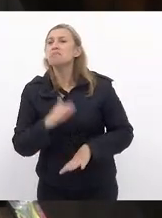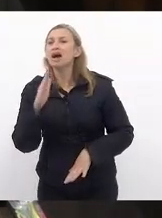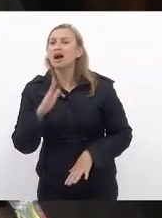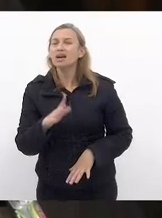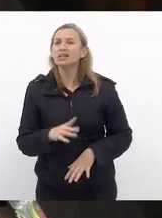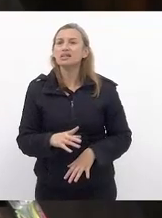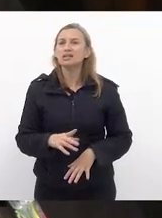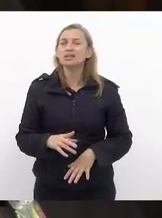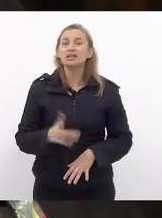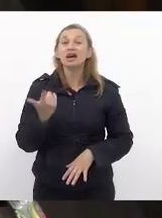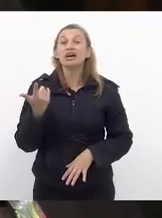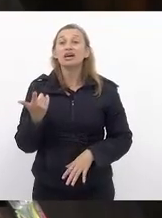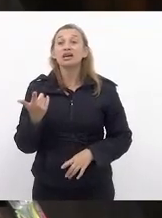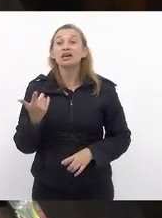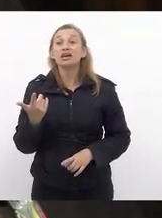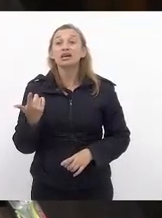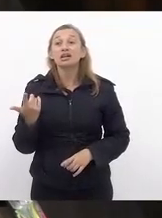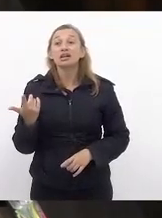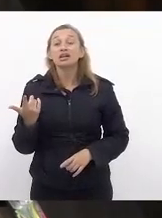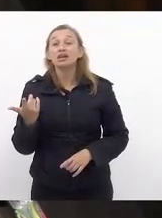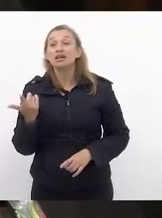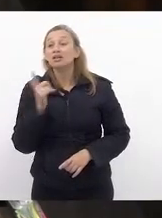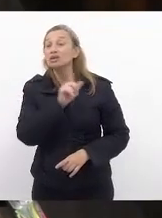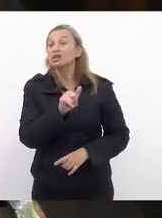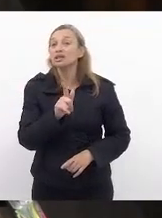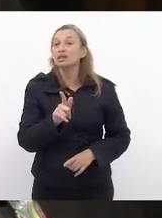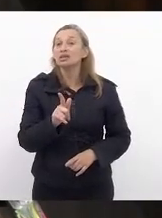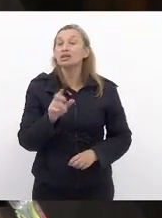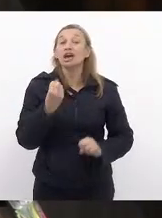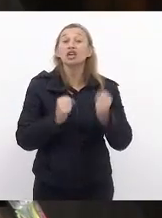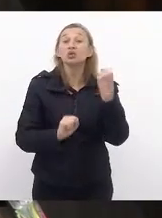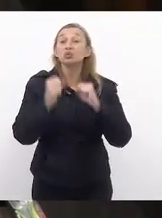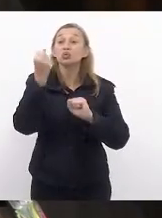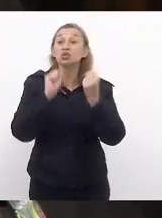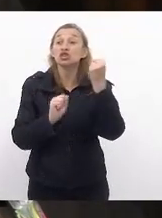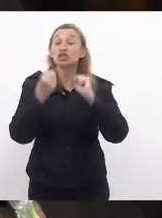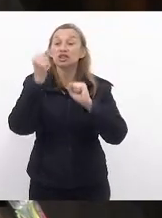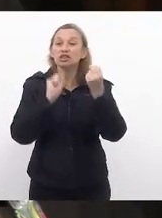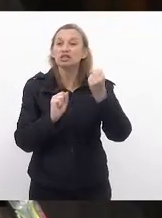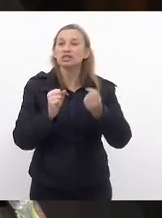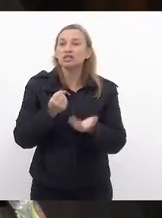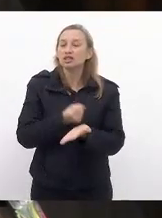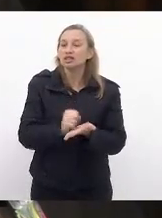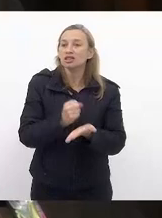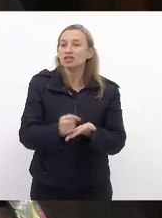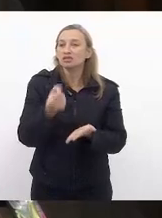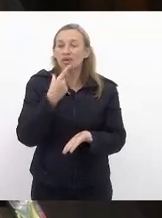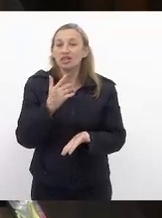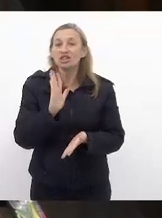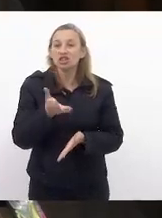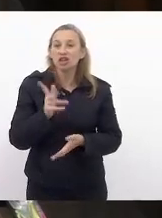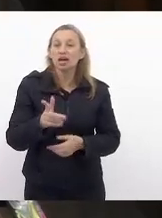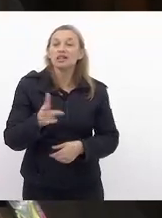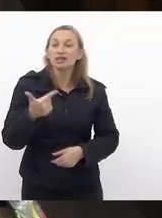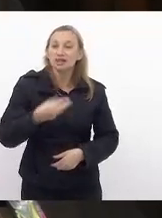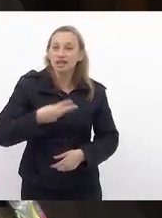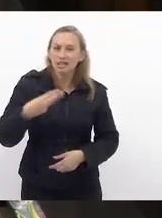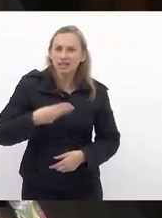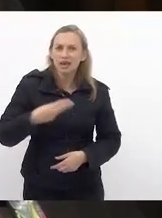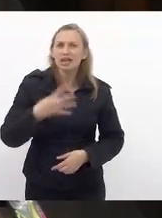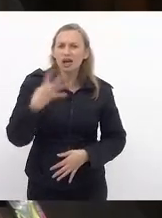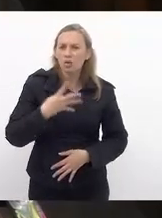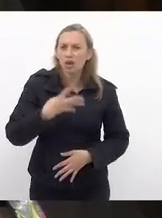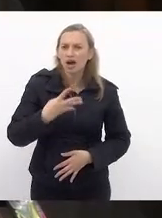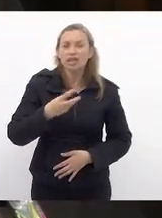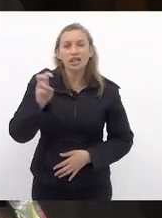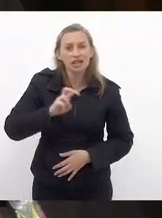está lucrando com isso é a Indústria Farmacêutica e já se fala em terceira quarta quinta